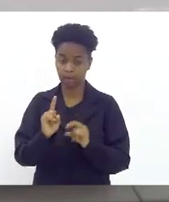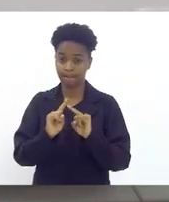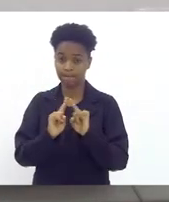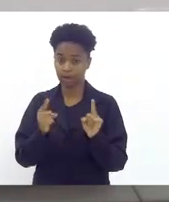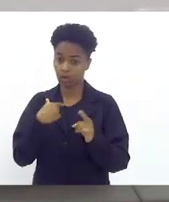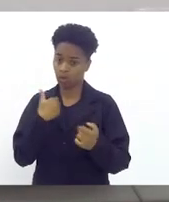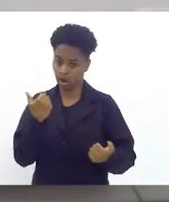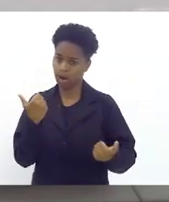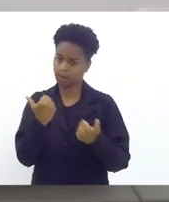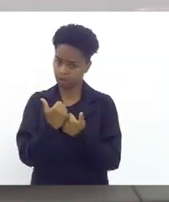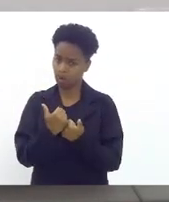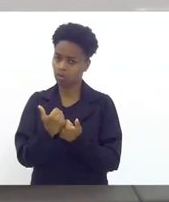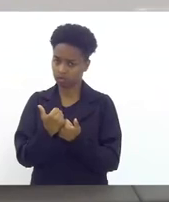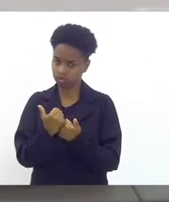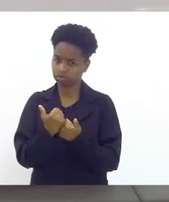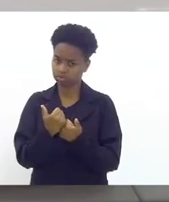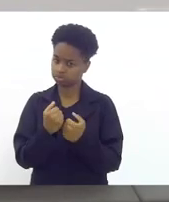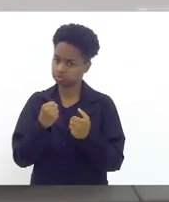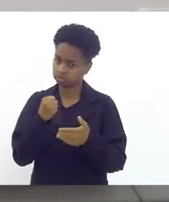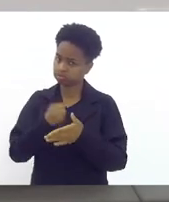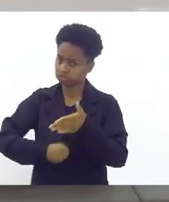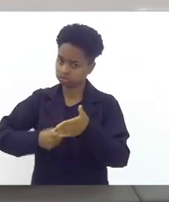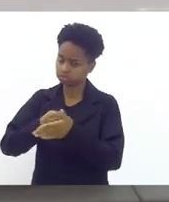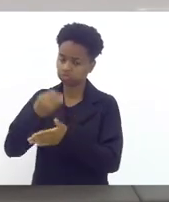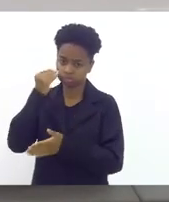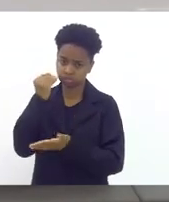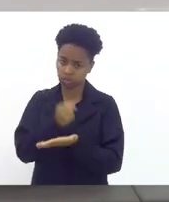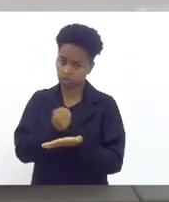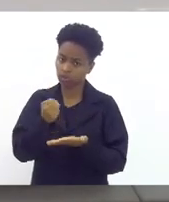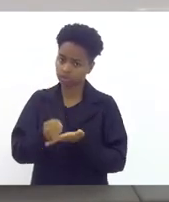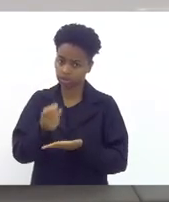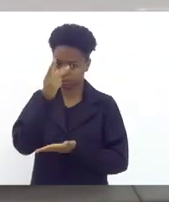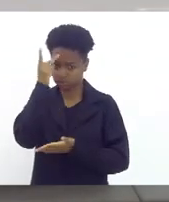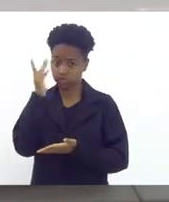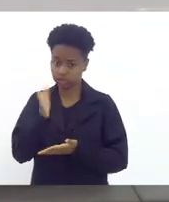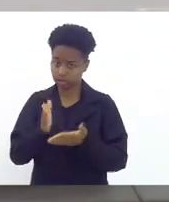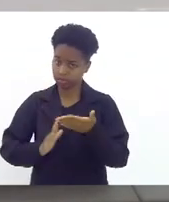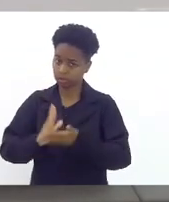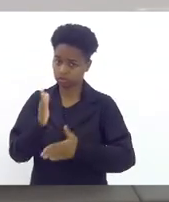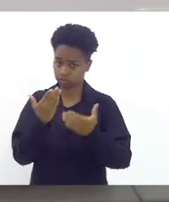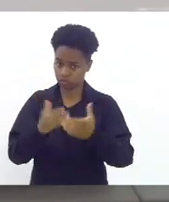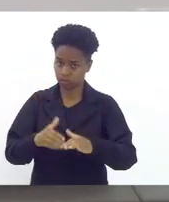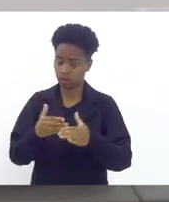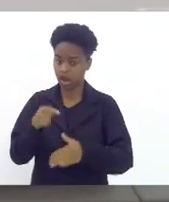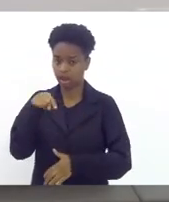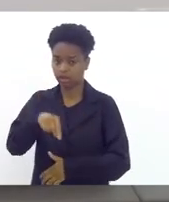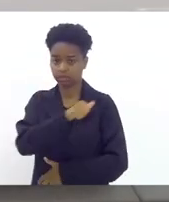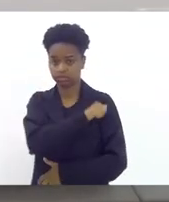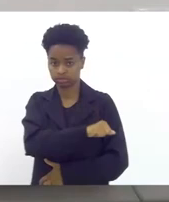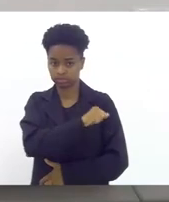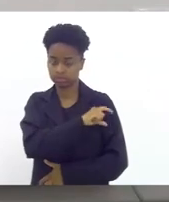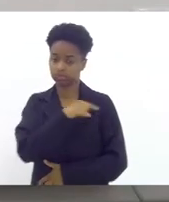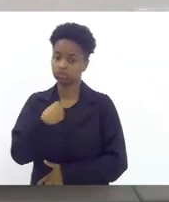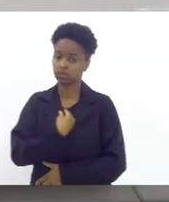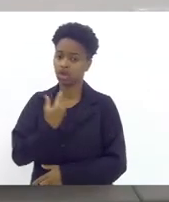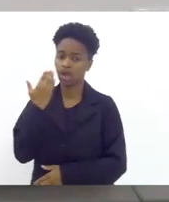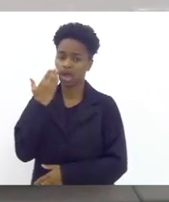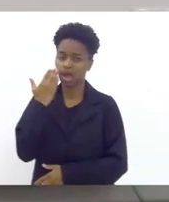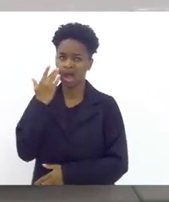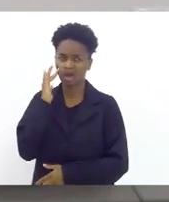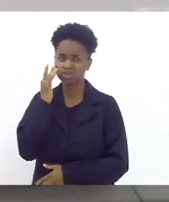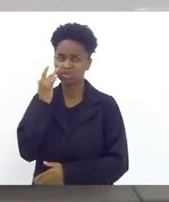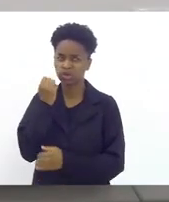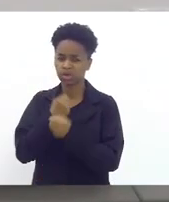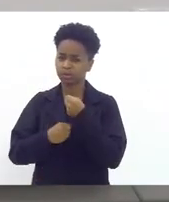estou apoiando fortemente a luta por contratar os concursados aqui no Rio inclusive nós aprovamos se não me engano